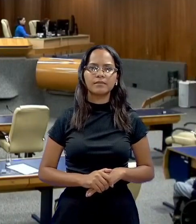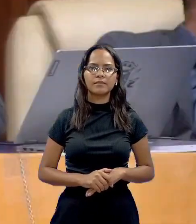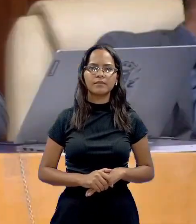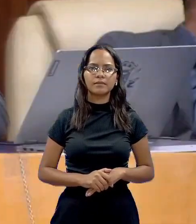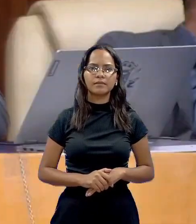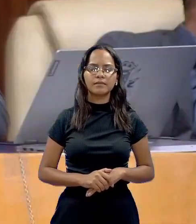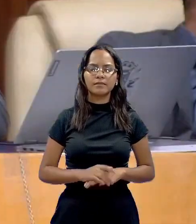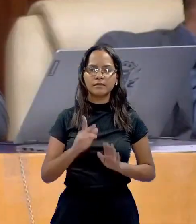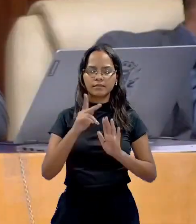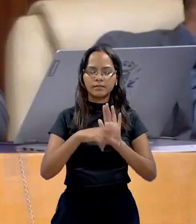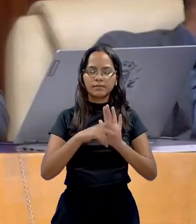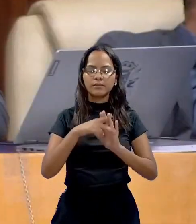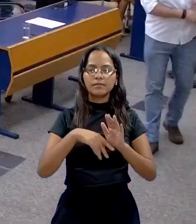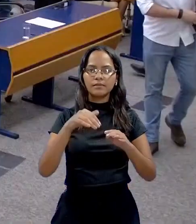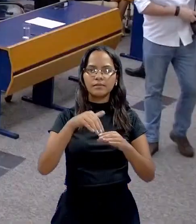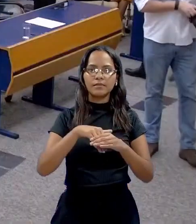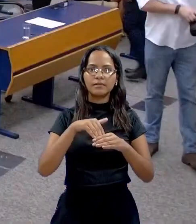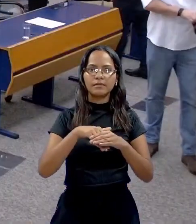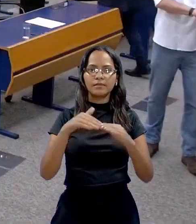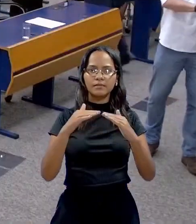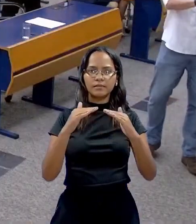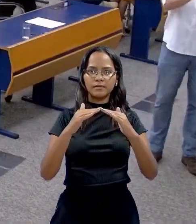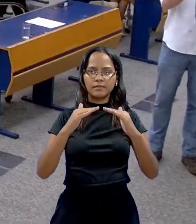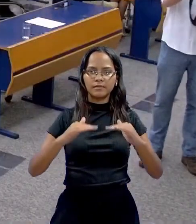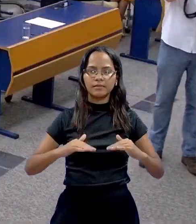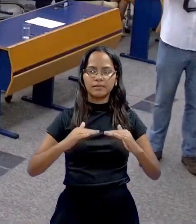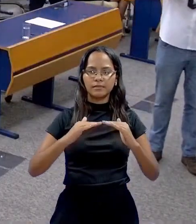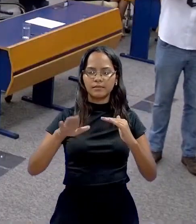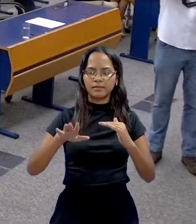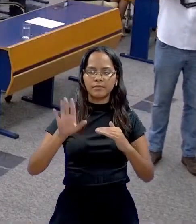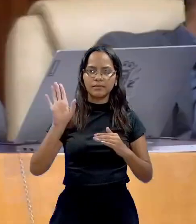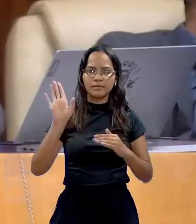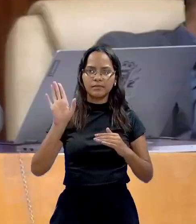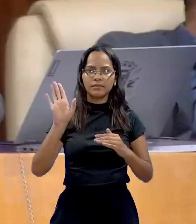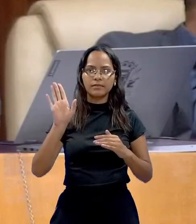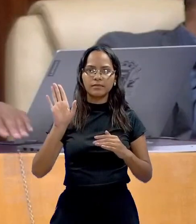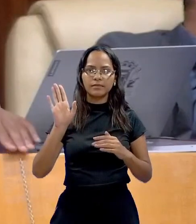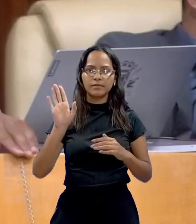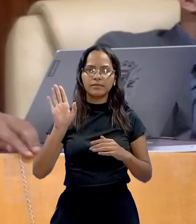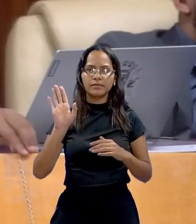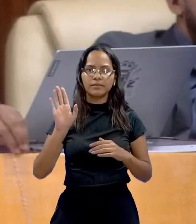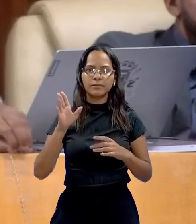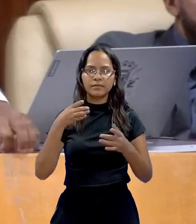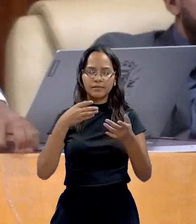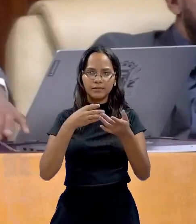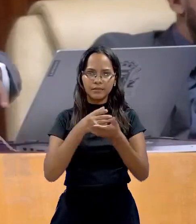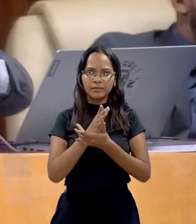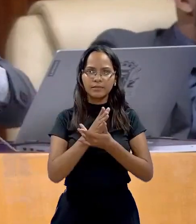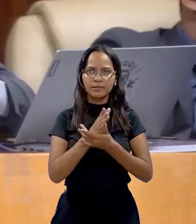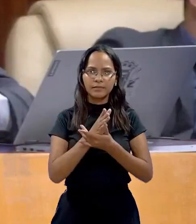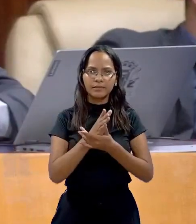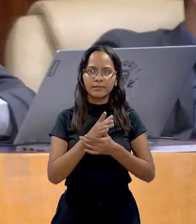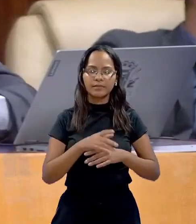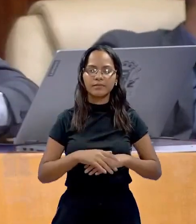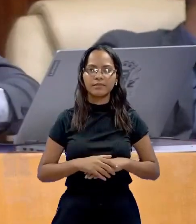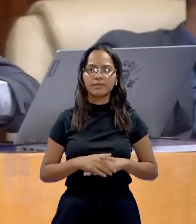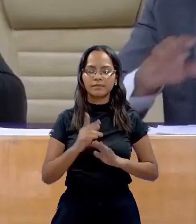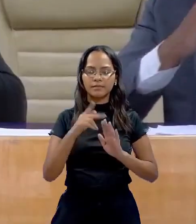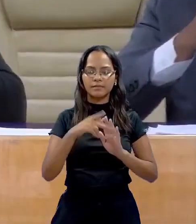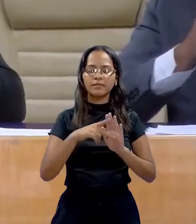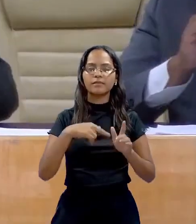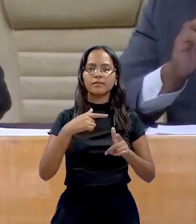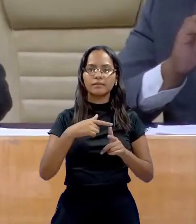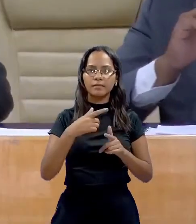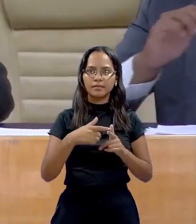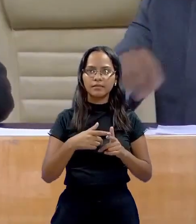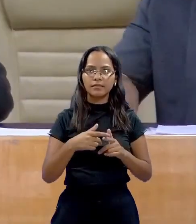Projeto em votação. Favoráveis permaneçam como estão, contrários se manifestem. Aprovado. Projeto seguinte, excelência.